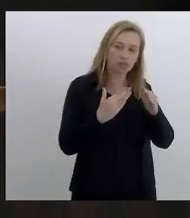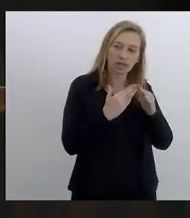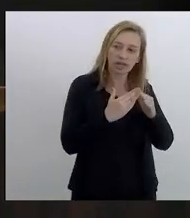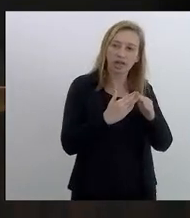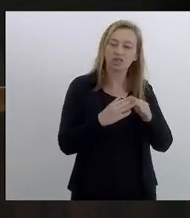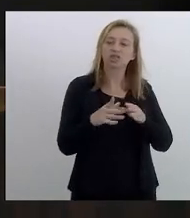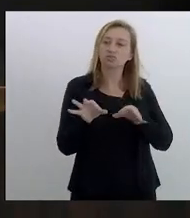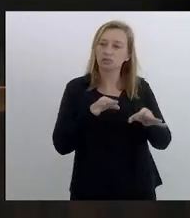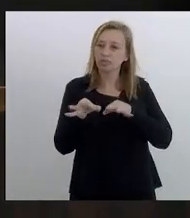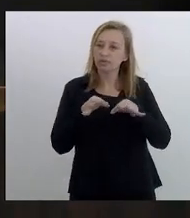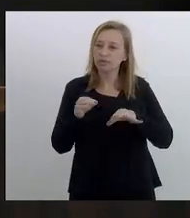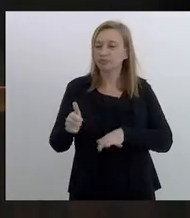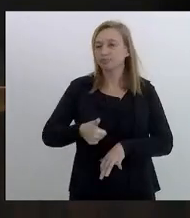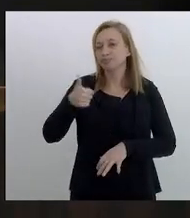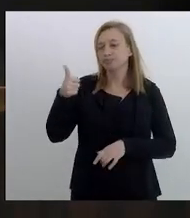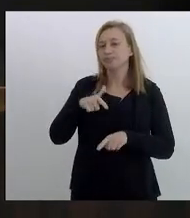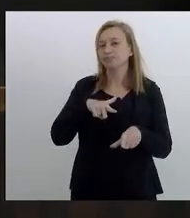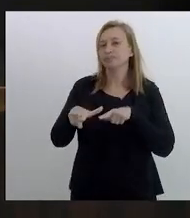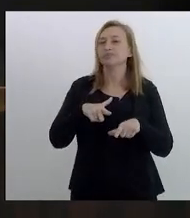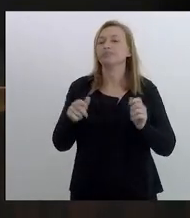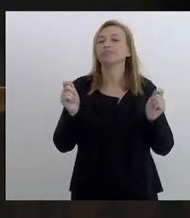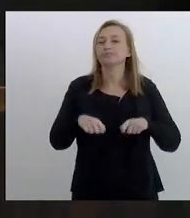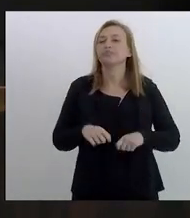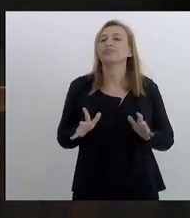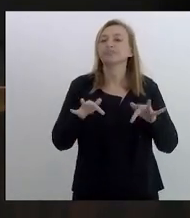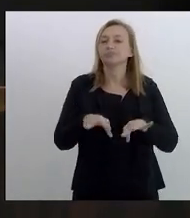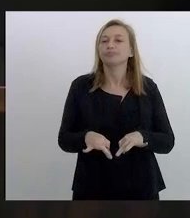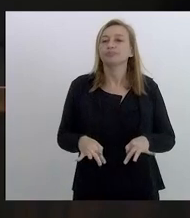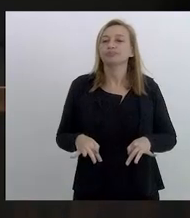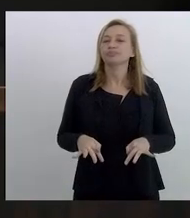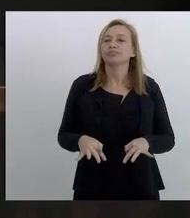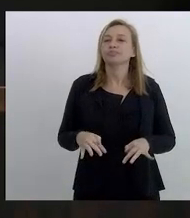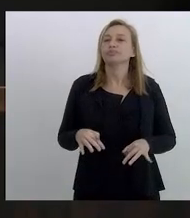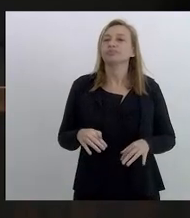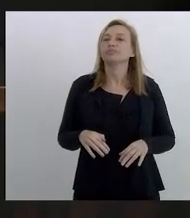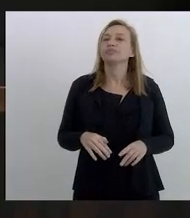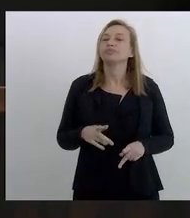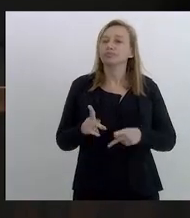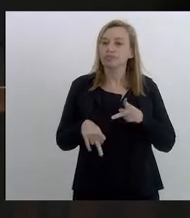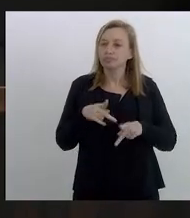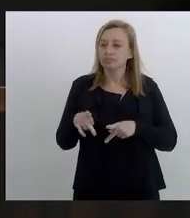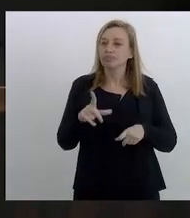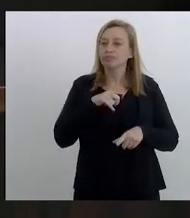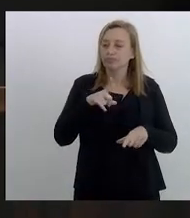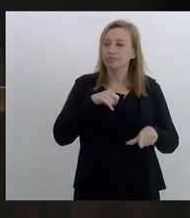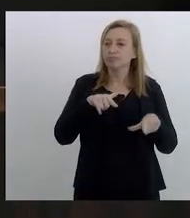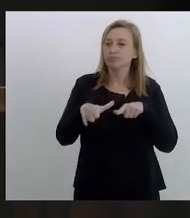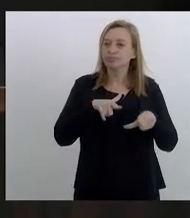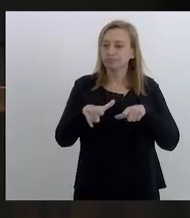melhor trabalho possível, porque no final é o cidadão que vai ter o serviço na